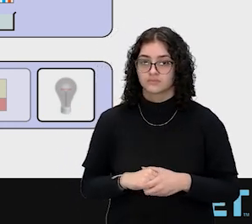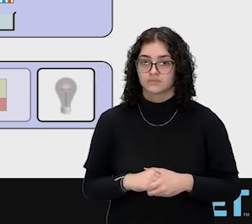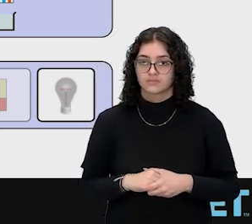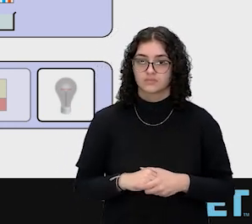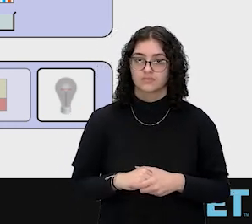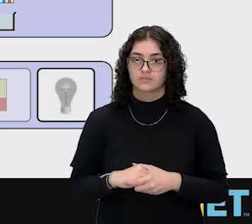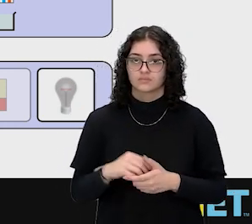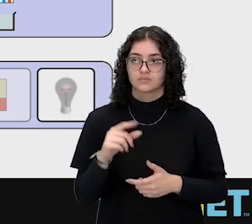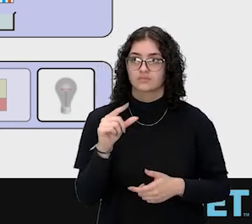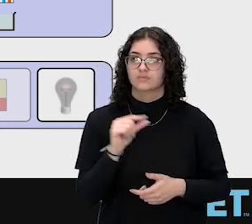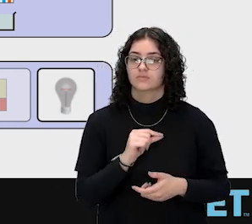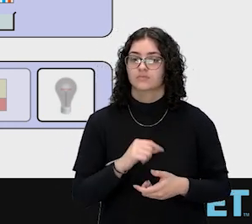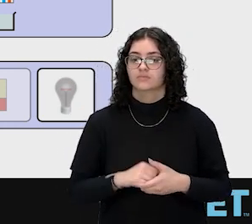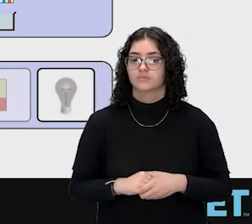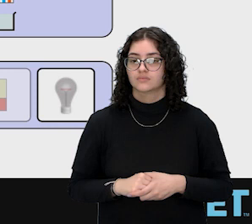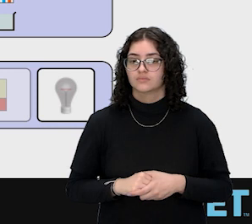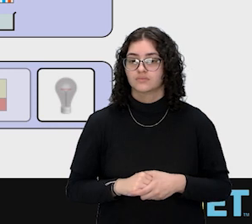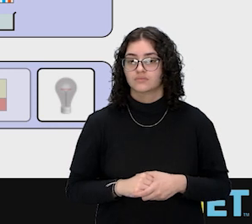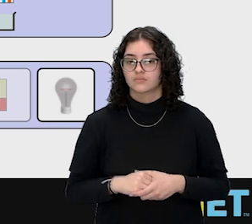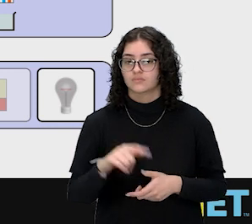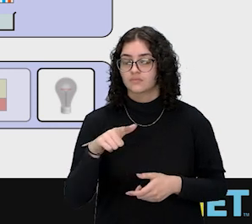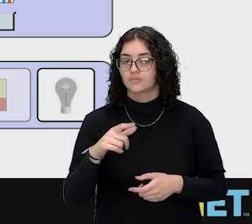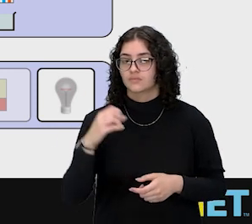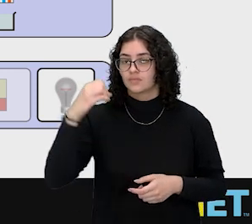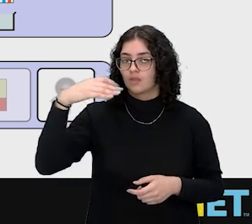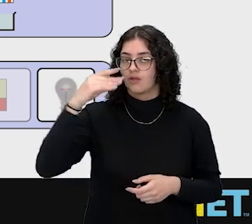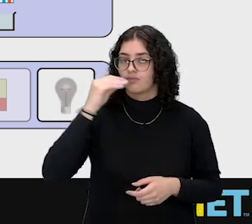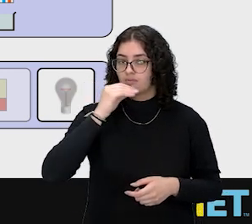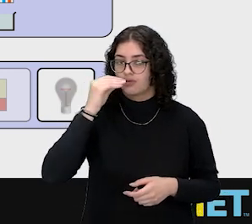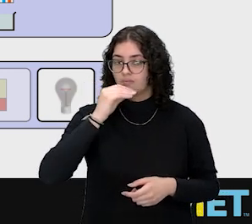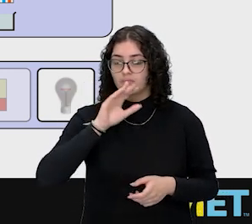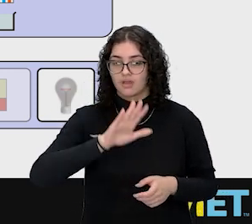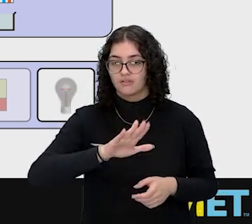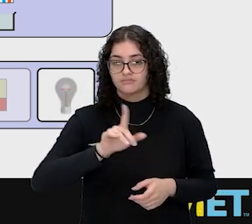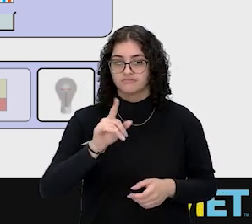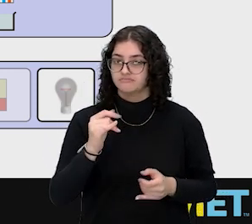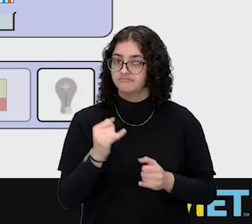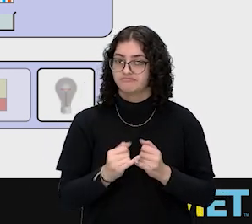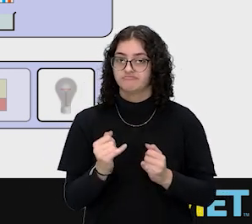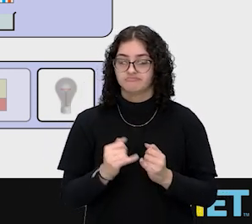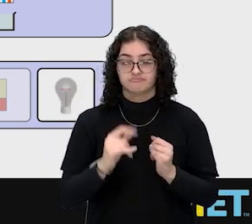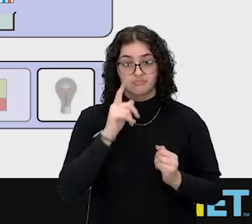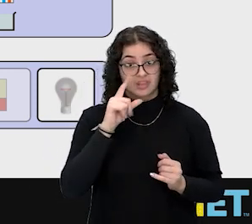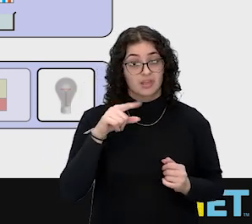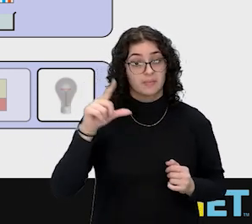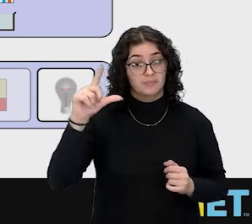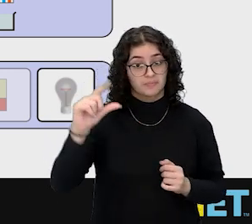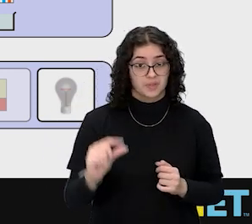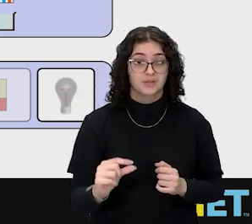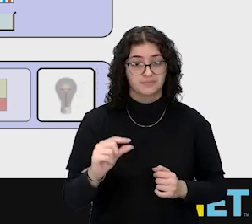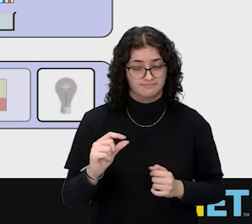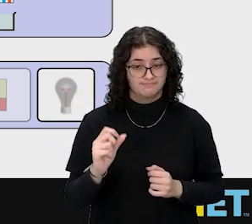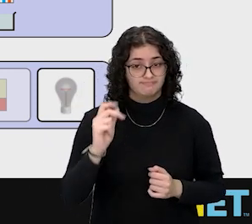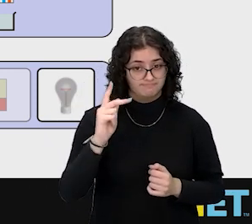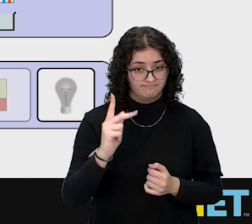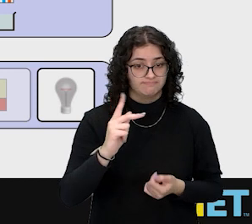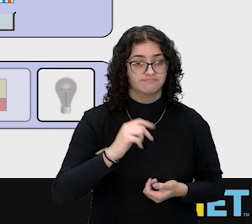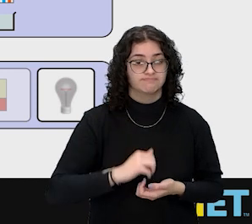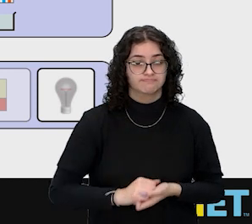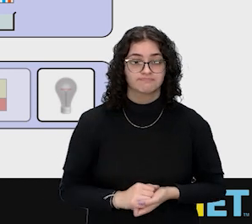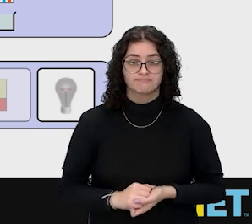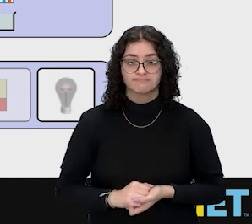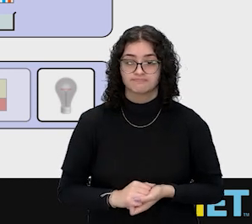certo? Diminuiu, por isso que a lâmpada é um pouco mais fraca, mas nada se assemelha à água, que é menos ainda, tá certo?